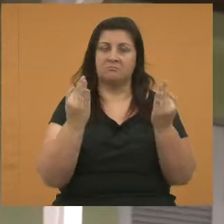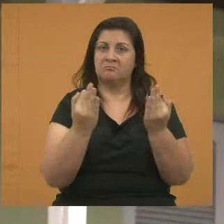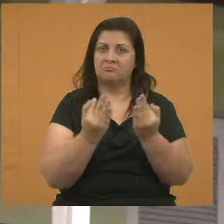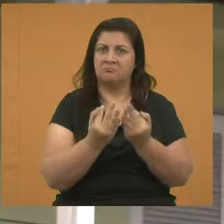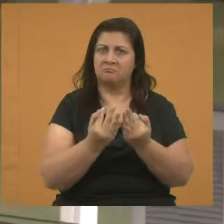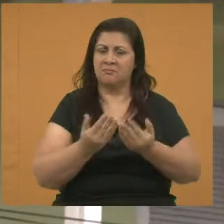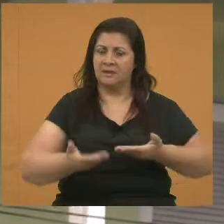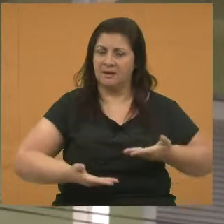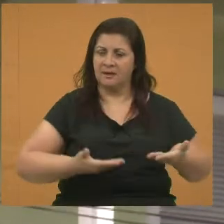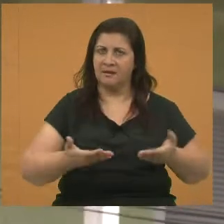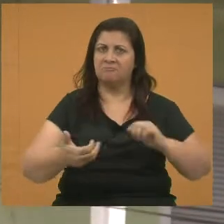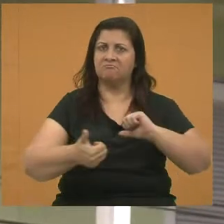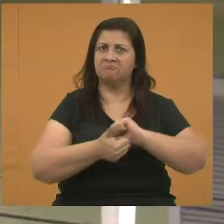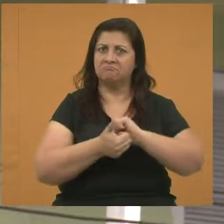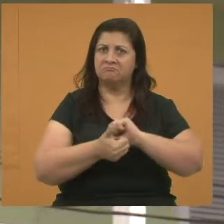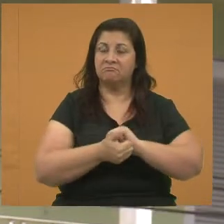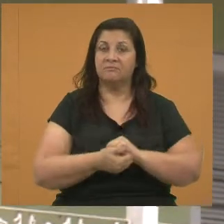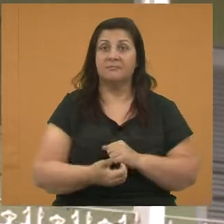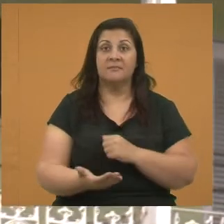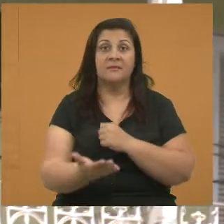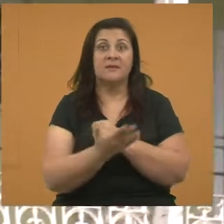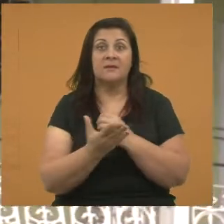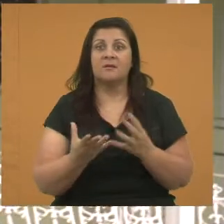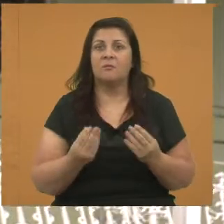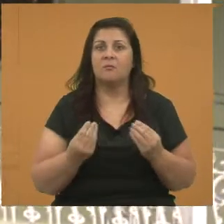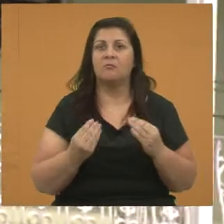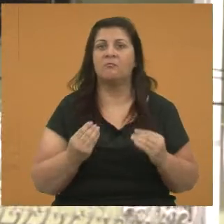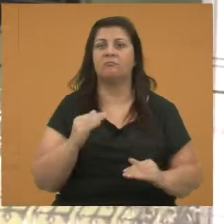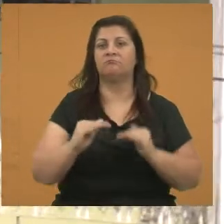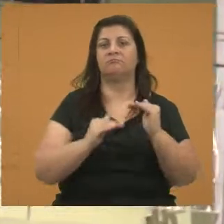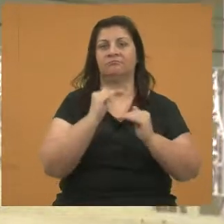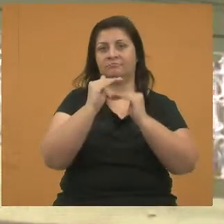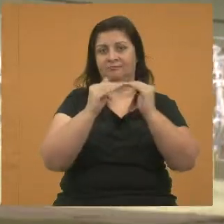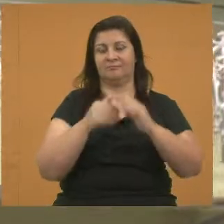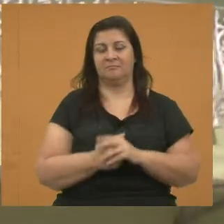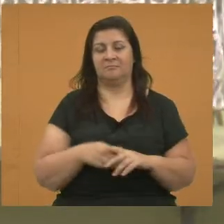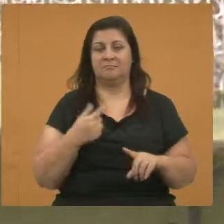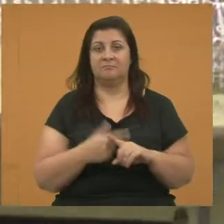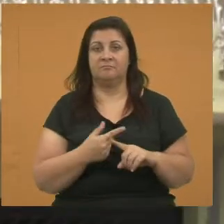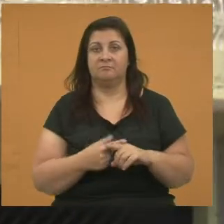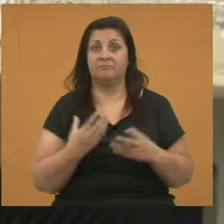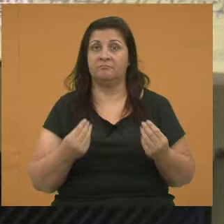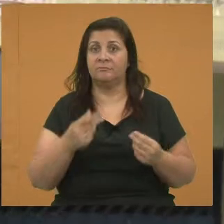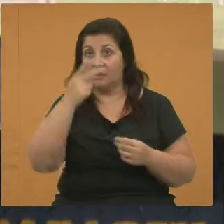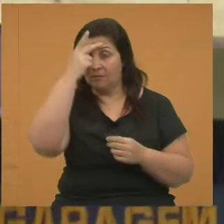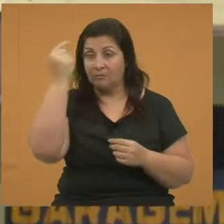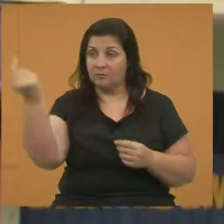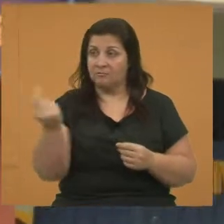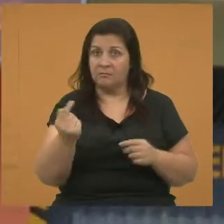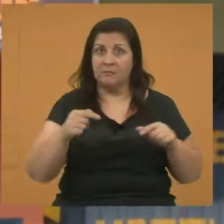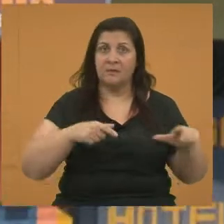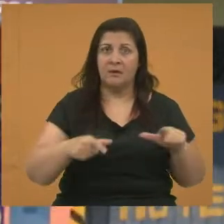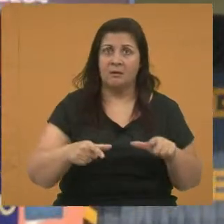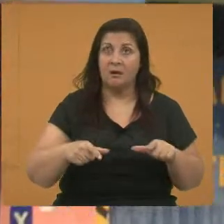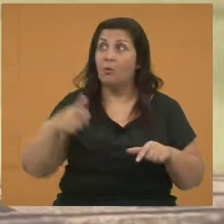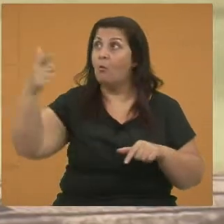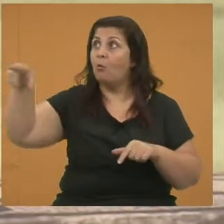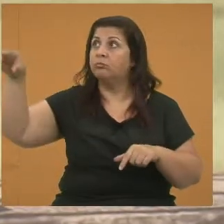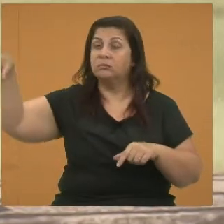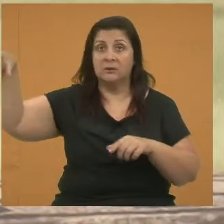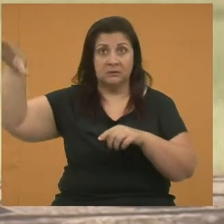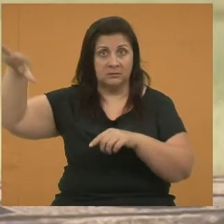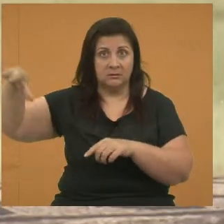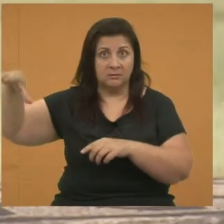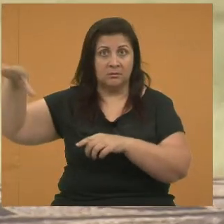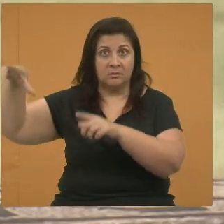de qualidade, e isso ajuda muito no desenvolvimento da nossa cidade. Por quê? Muitos trabalhadores vêm de fora para trabalhar nas empresas,